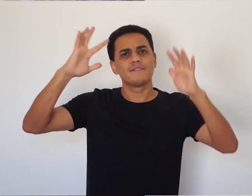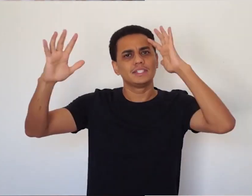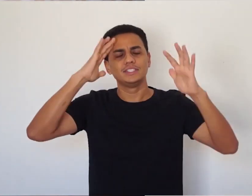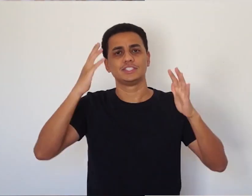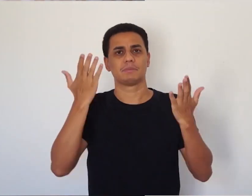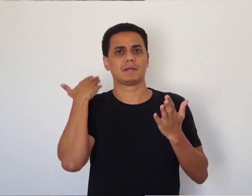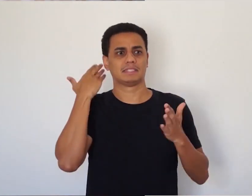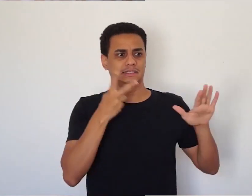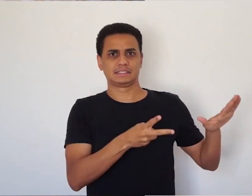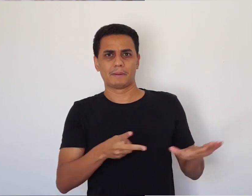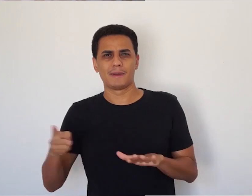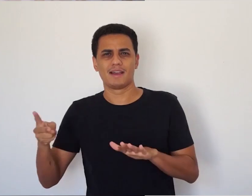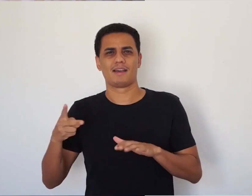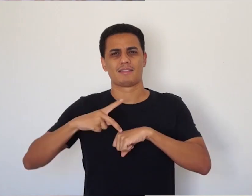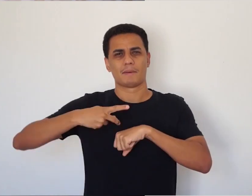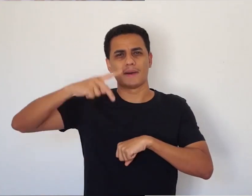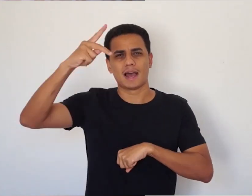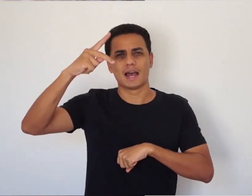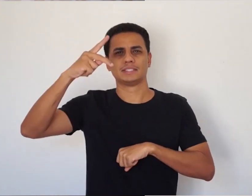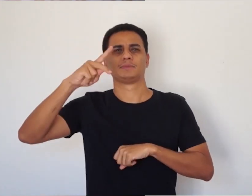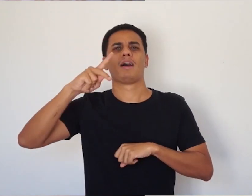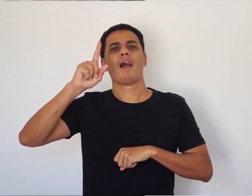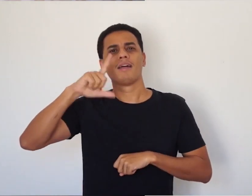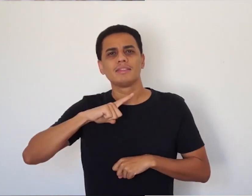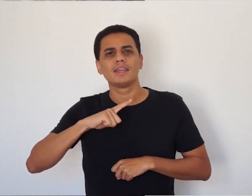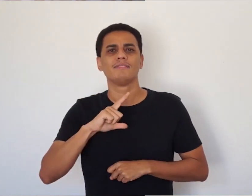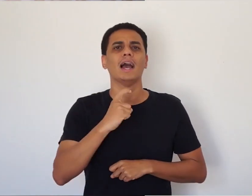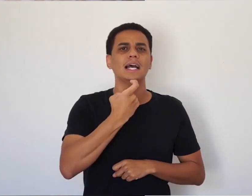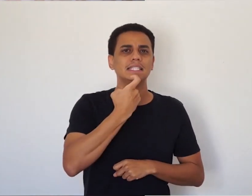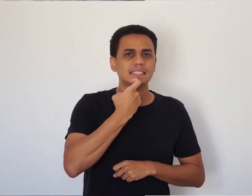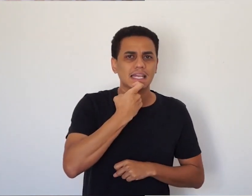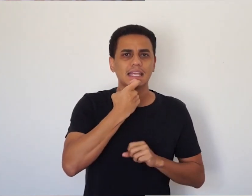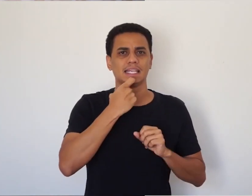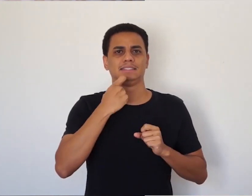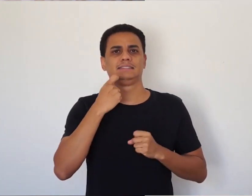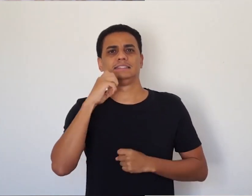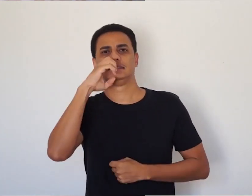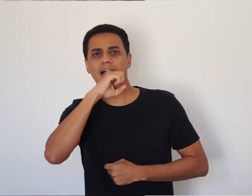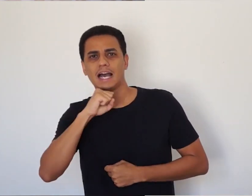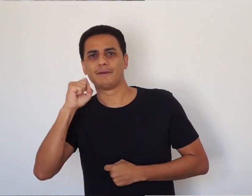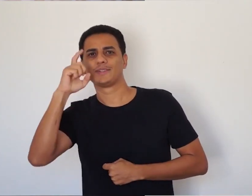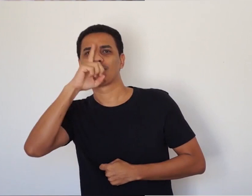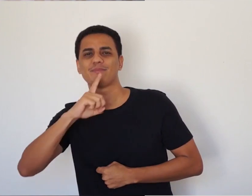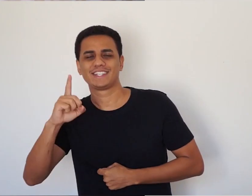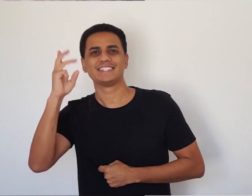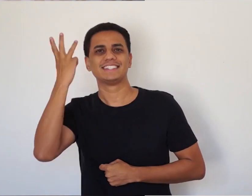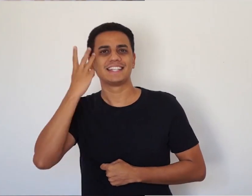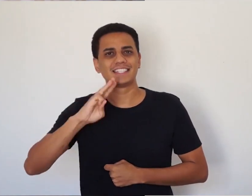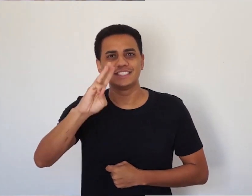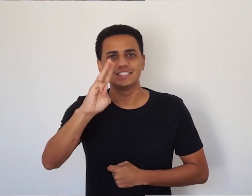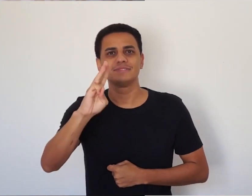naquela semana da Páscoa e naquele período entre a sexta-feira e o domingo, nós